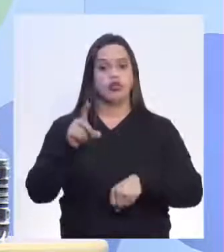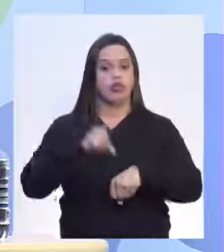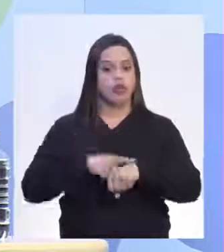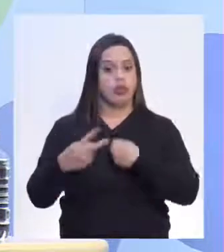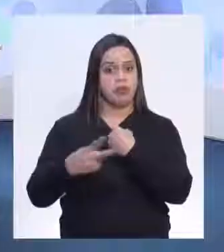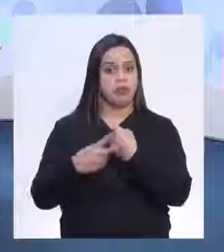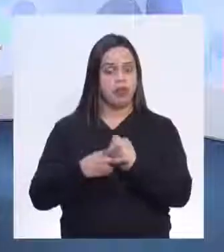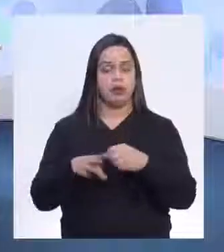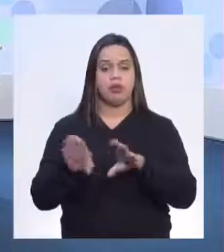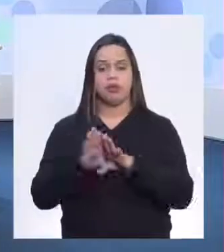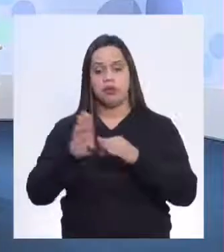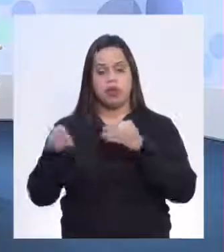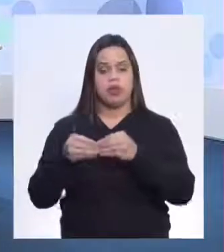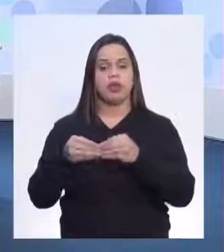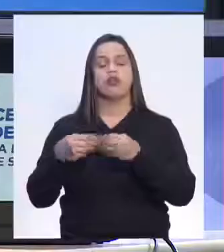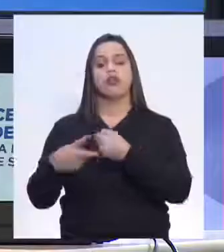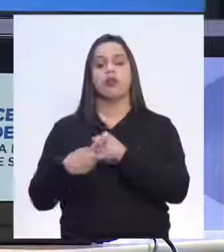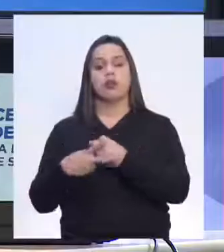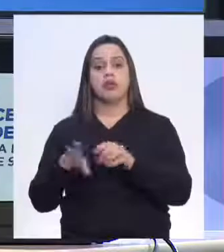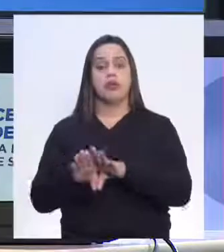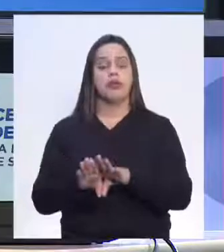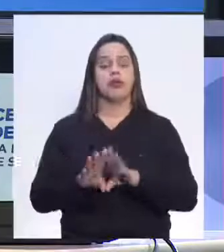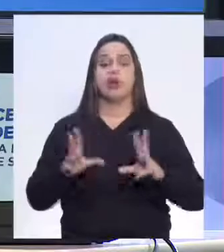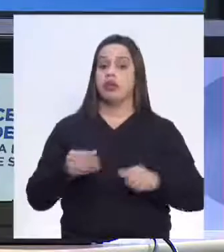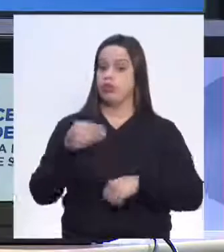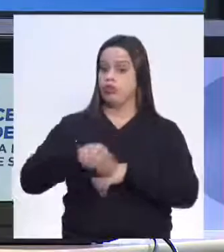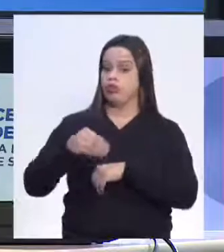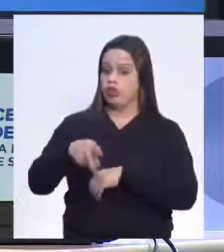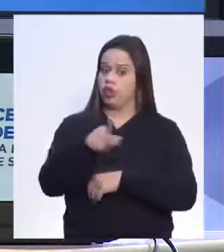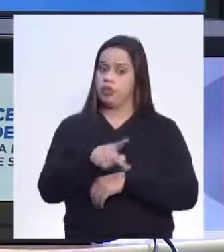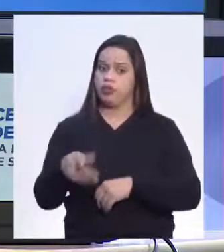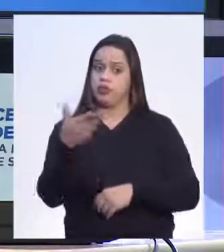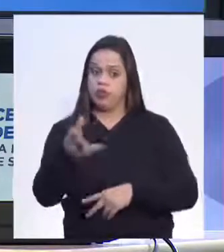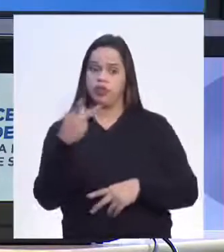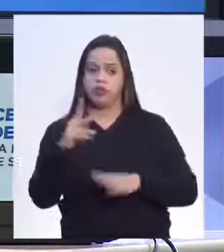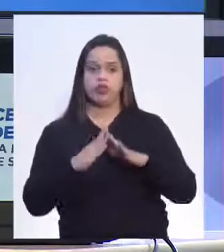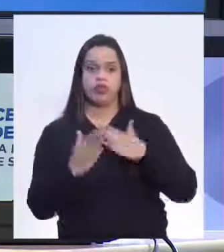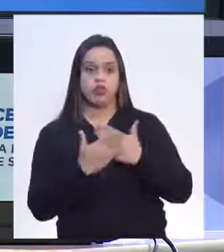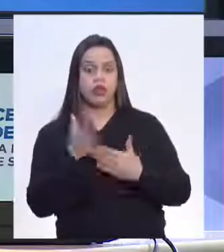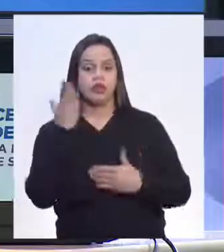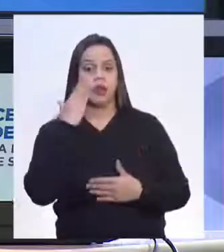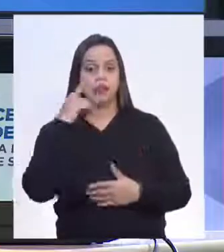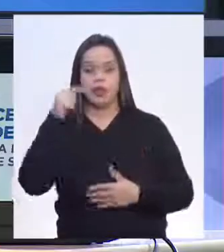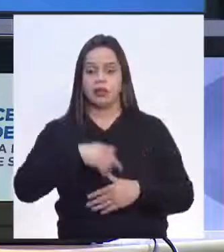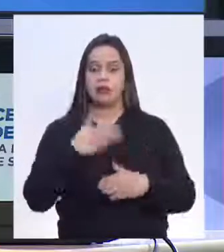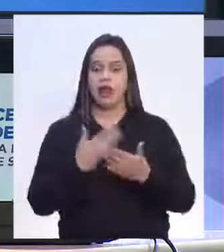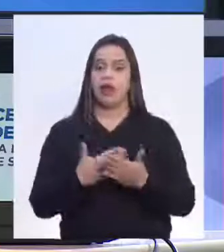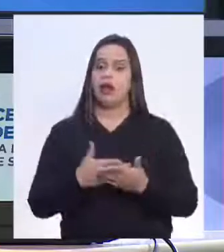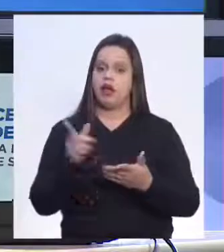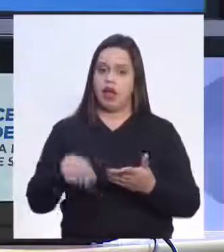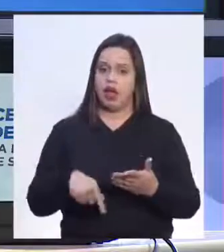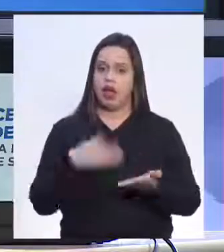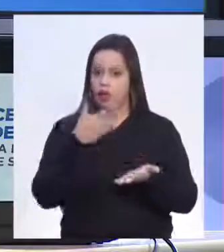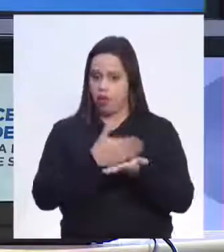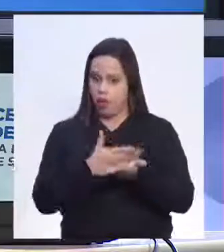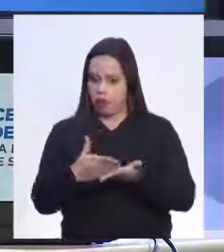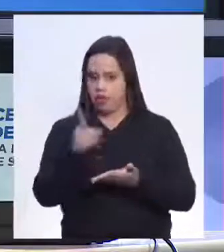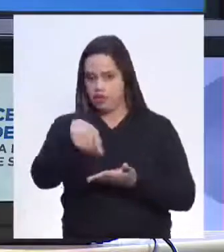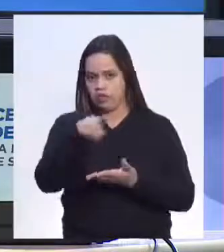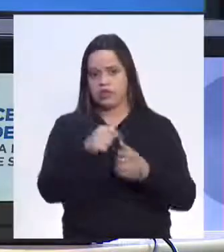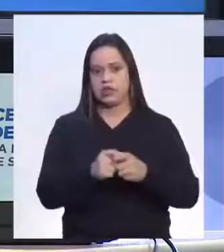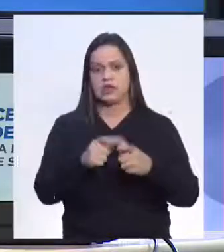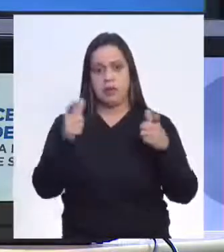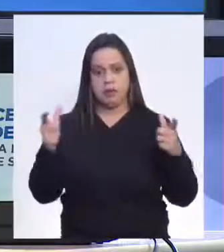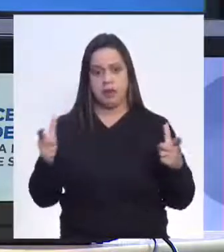os Isso. advérbios, aí como vocês estejam usando. E aí no fica aí a momento, dica para os professores, vocês sabem que essa pra aula aqui, ampliar um pouquinho, ela é né? introdutória, vocês podem